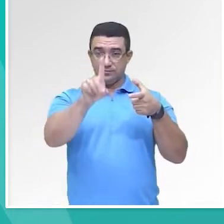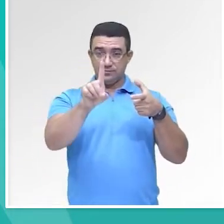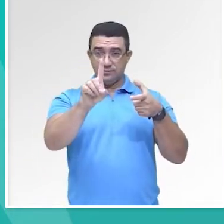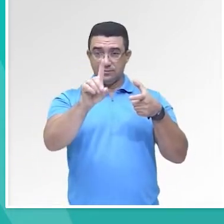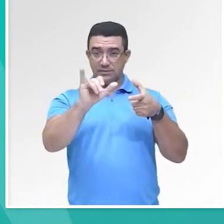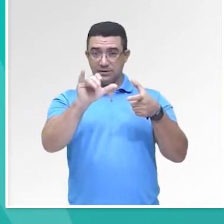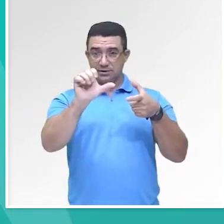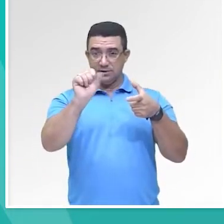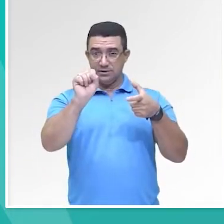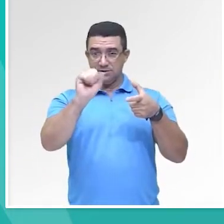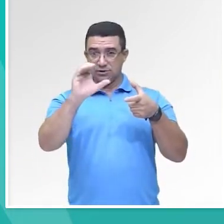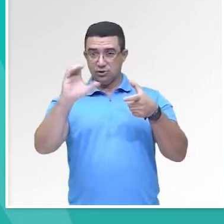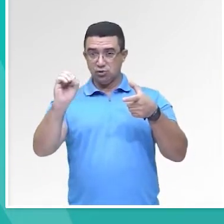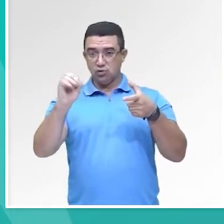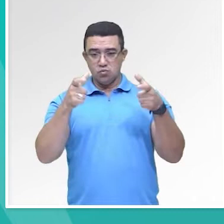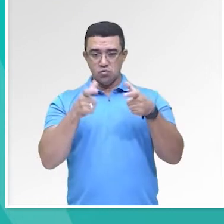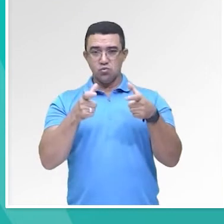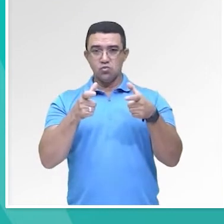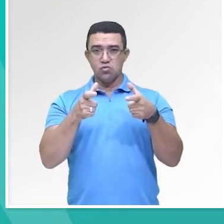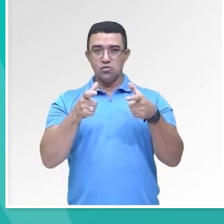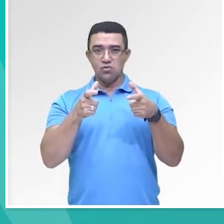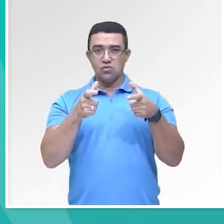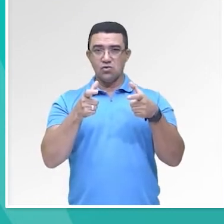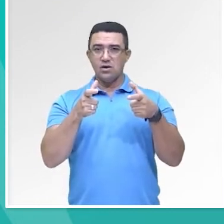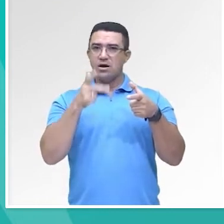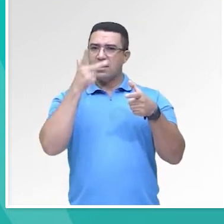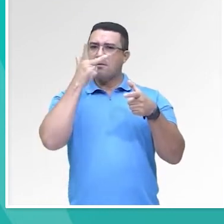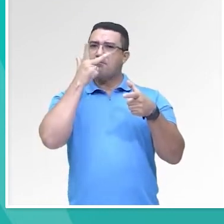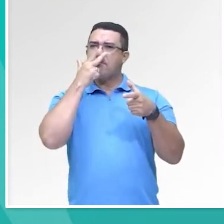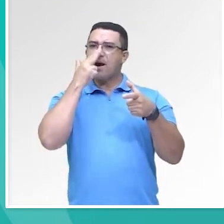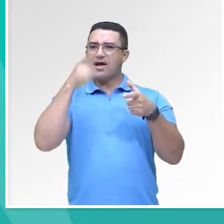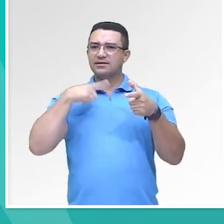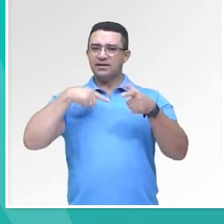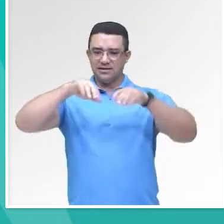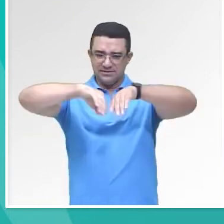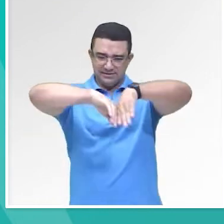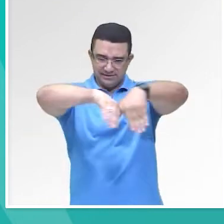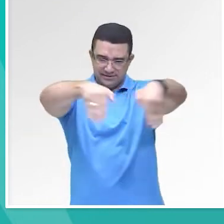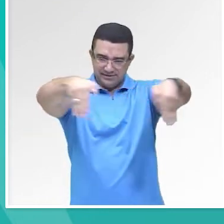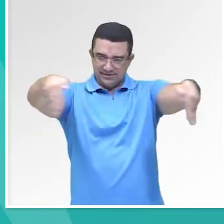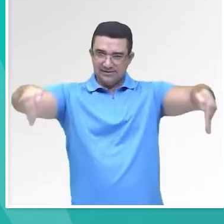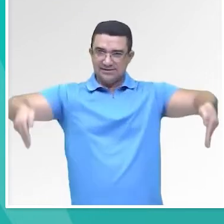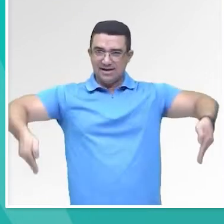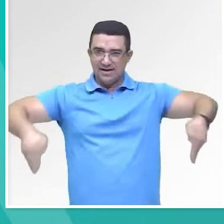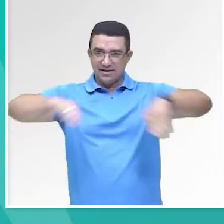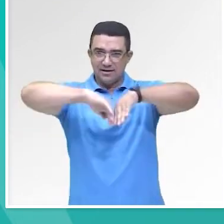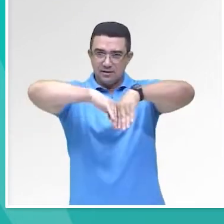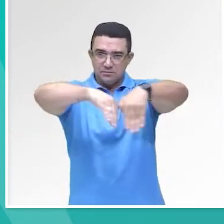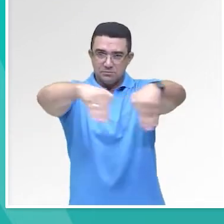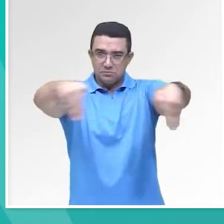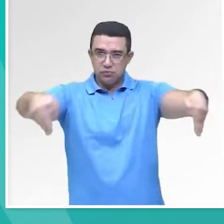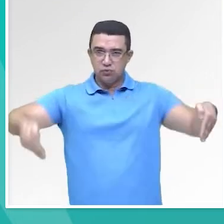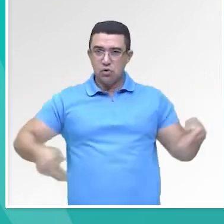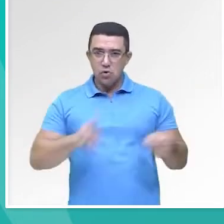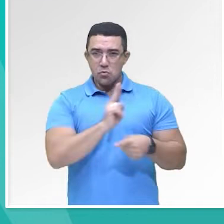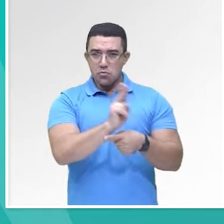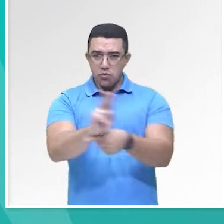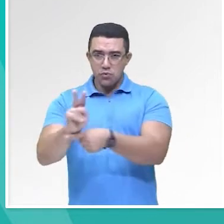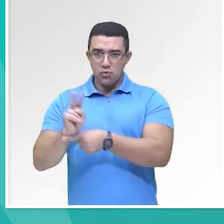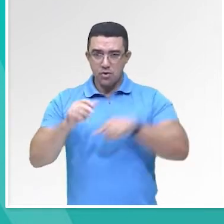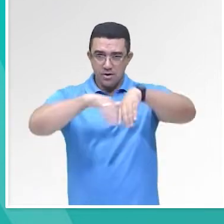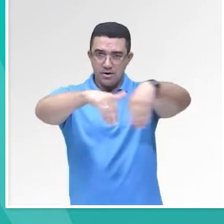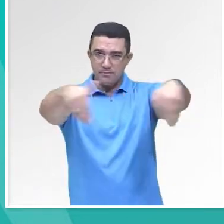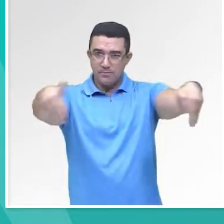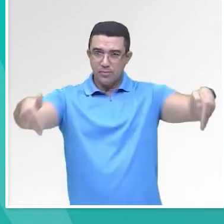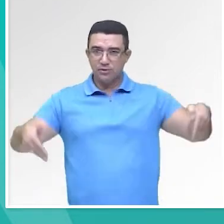o espaço, ó, tem tipo uma cerca, né, para proteger lá as pessoas que estão assistindo e proteger